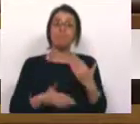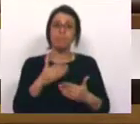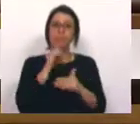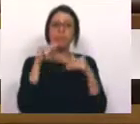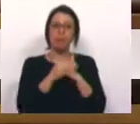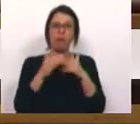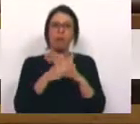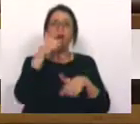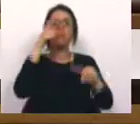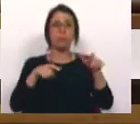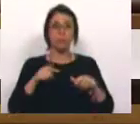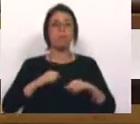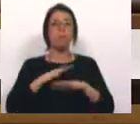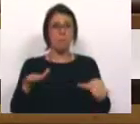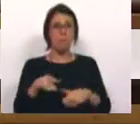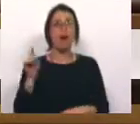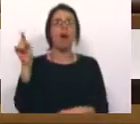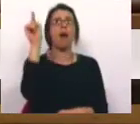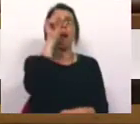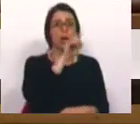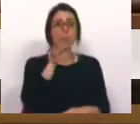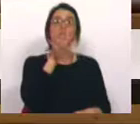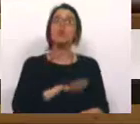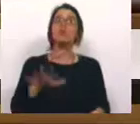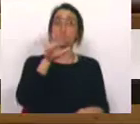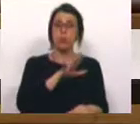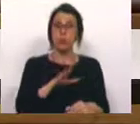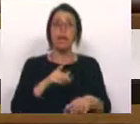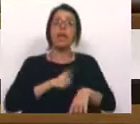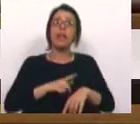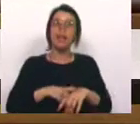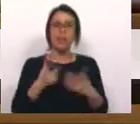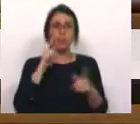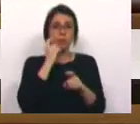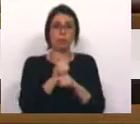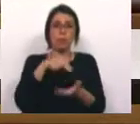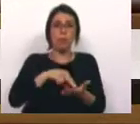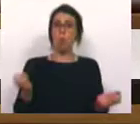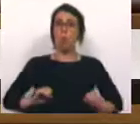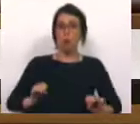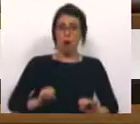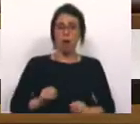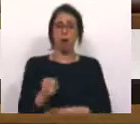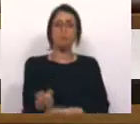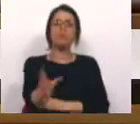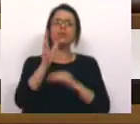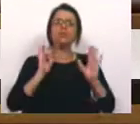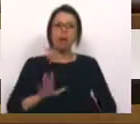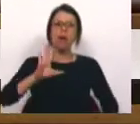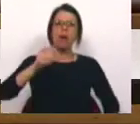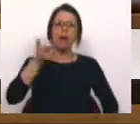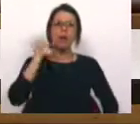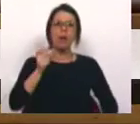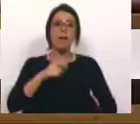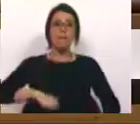a morrer muita gente nas nossas praias, em zonas e épocas não vigiadas. Passaram 15